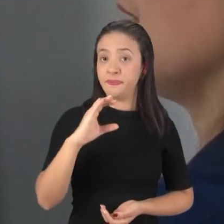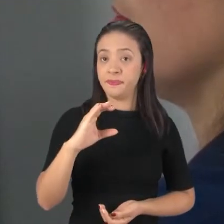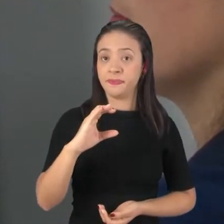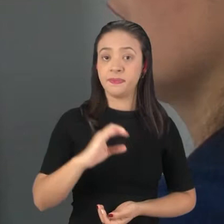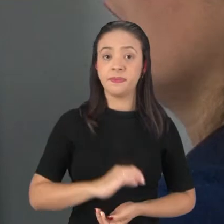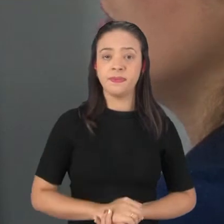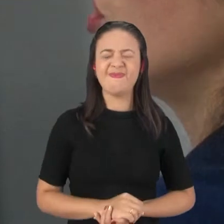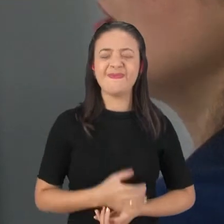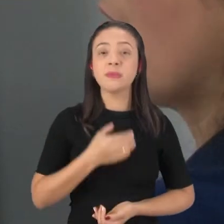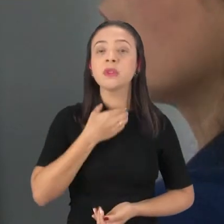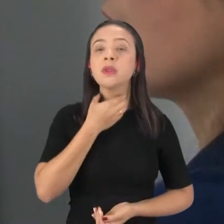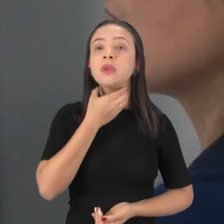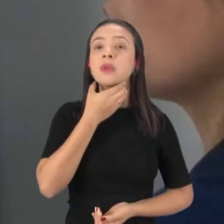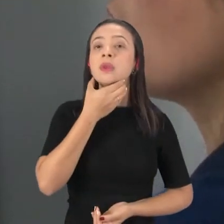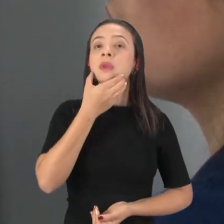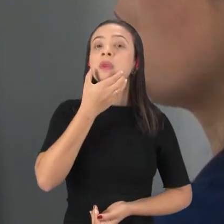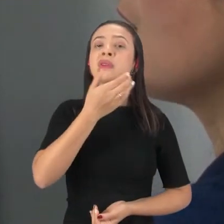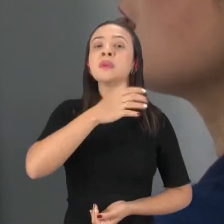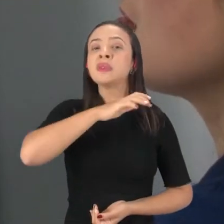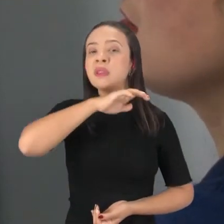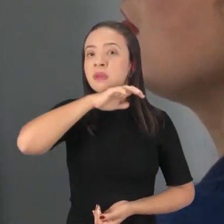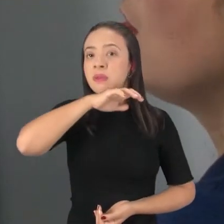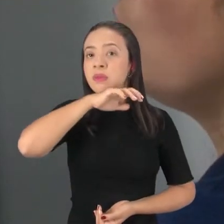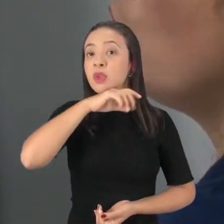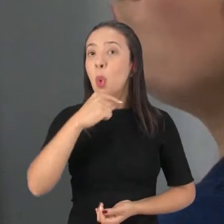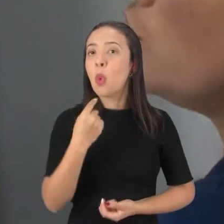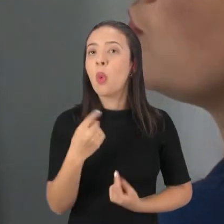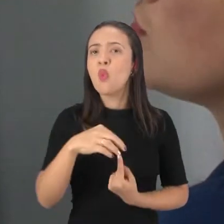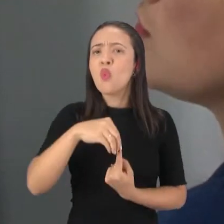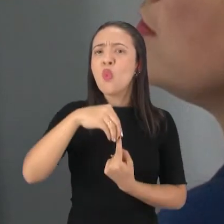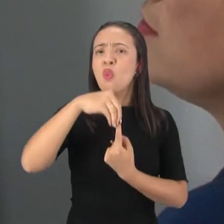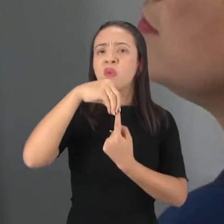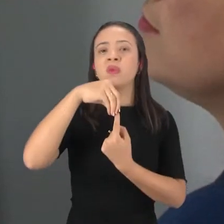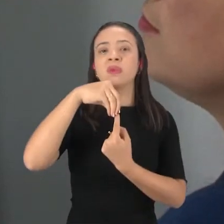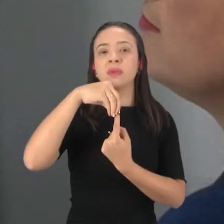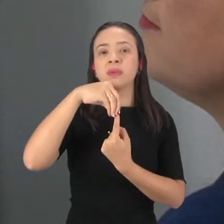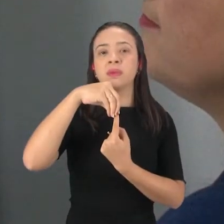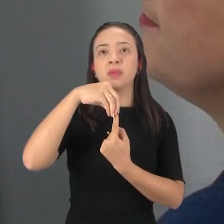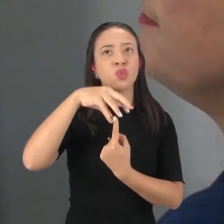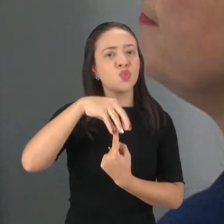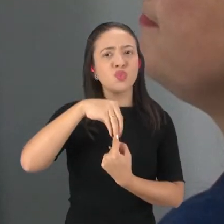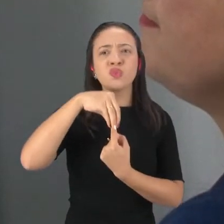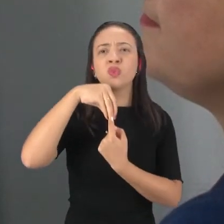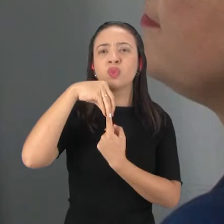ler a letra C, ó. Girafas são animais únicos, ó.